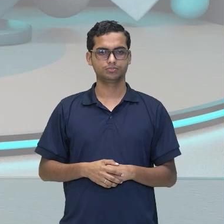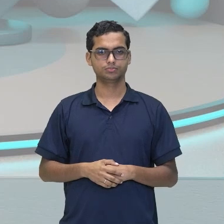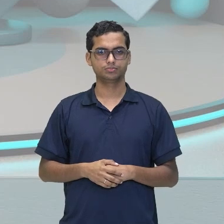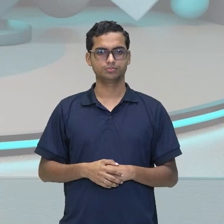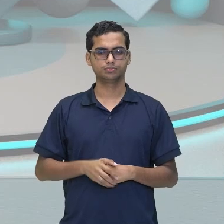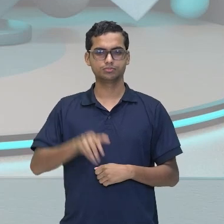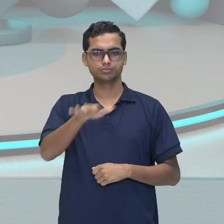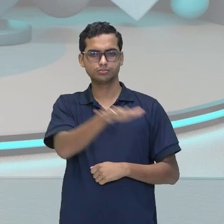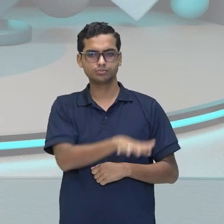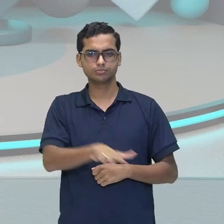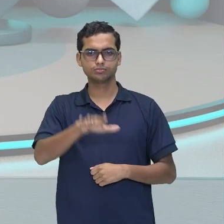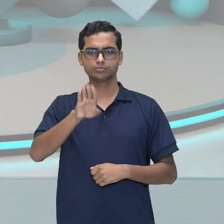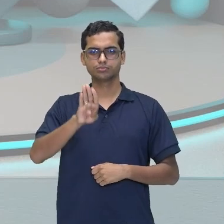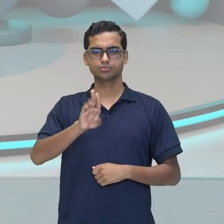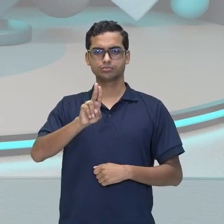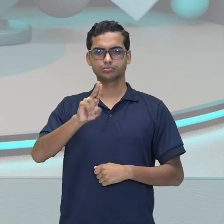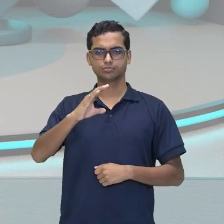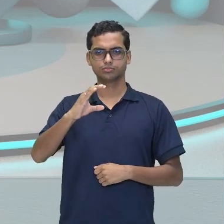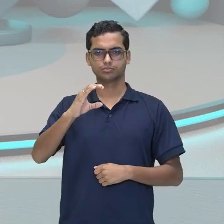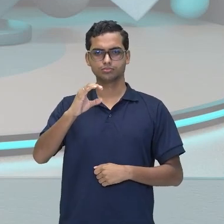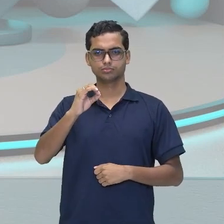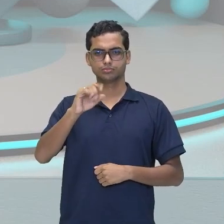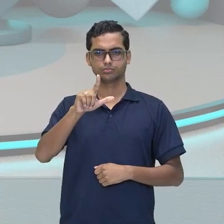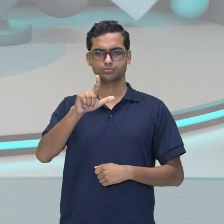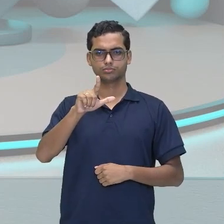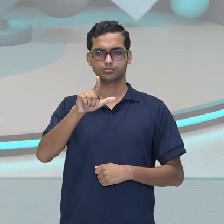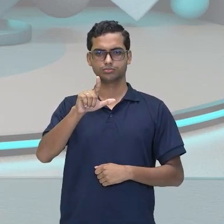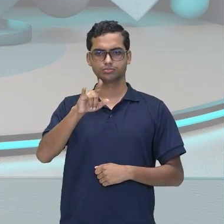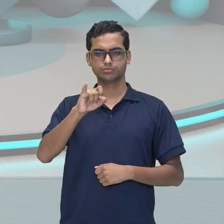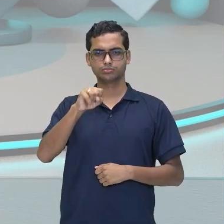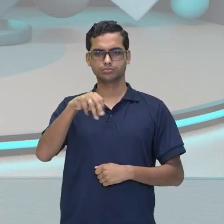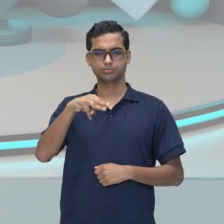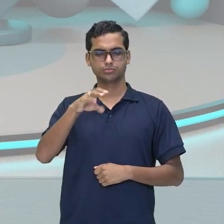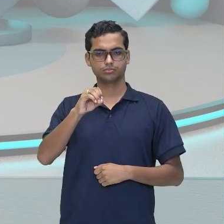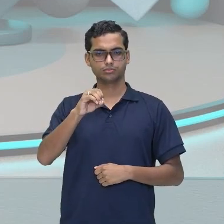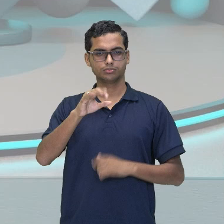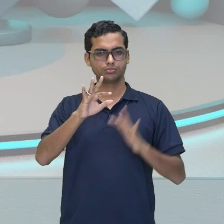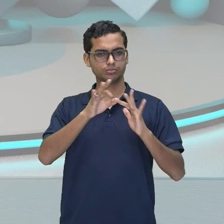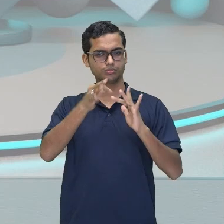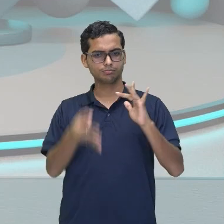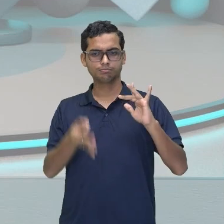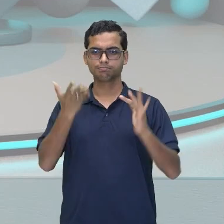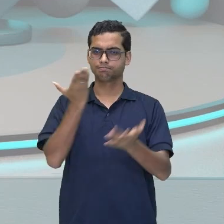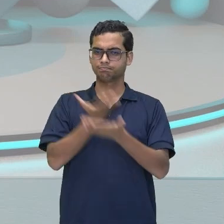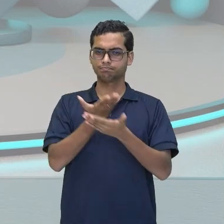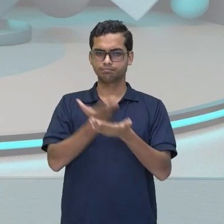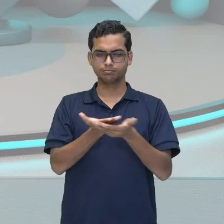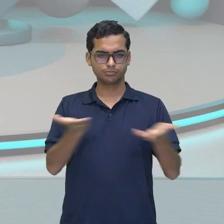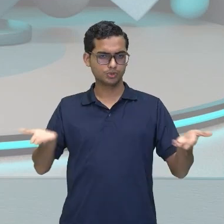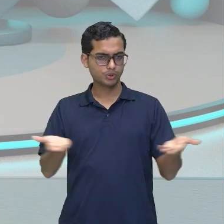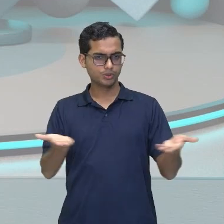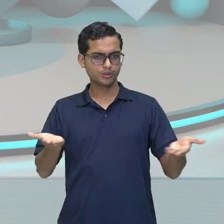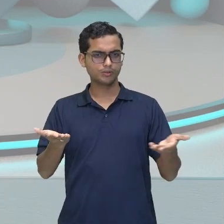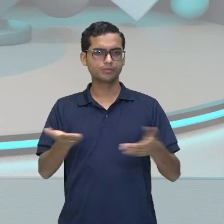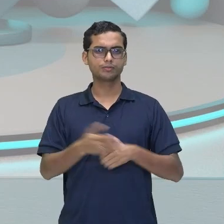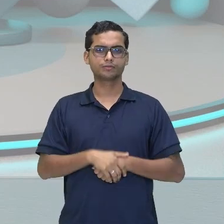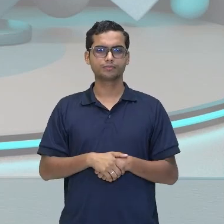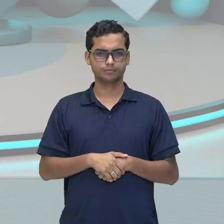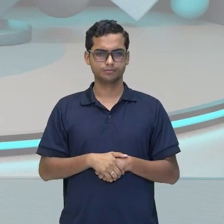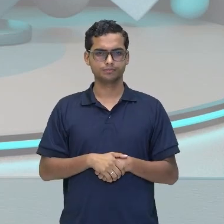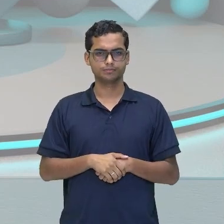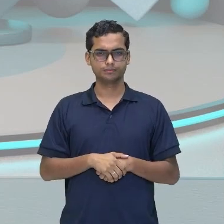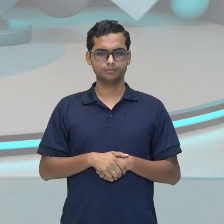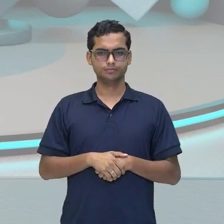bucólico, com o bucolismo árcade. Tudo isso é assunto para a nossa aula de hoje. É o que nós vamos